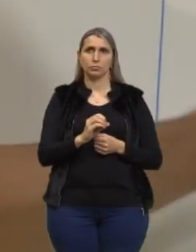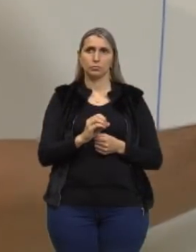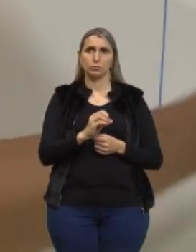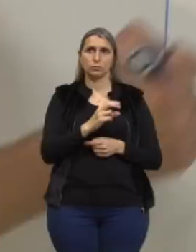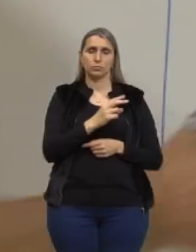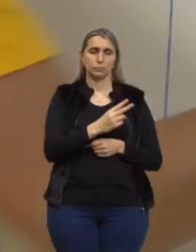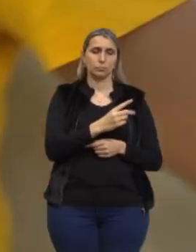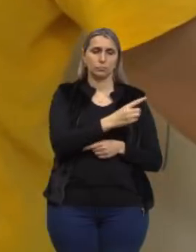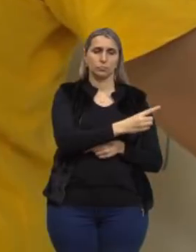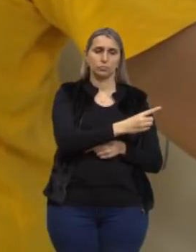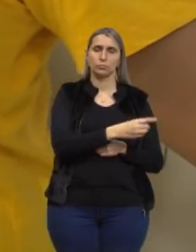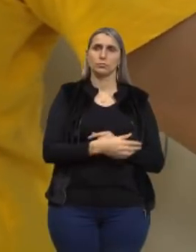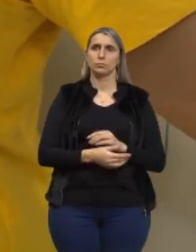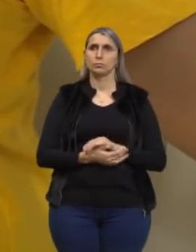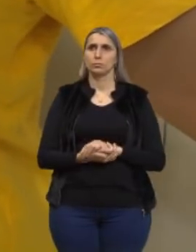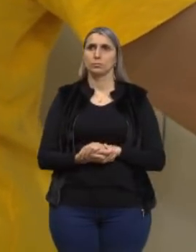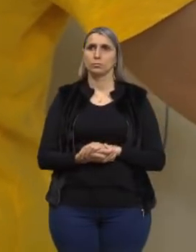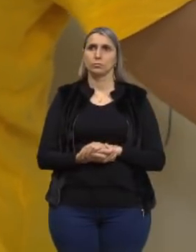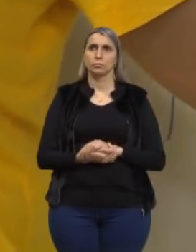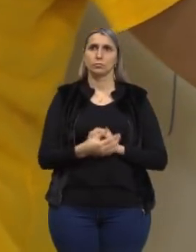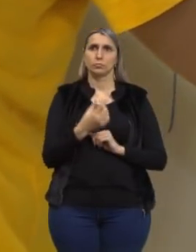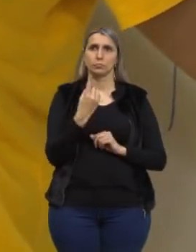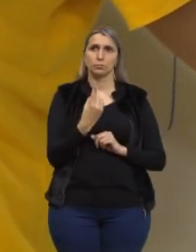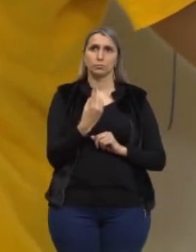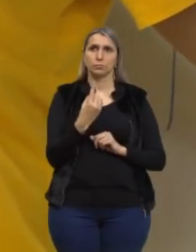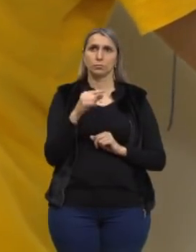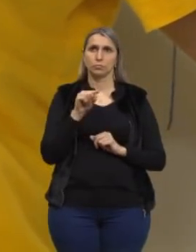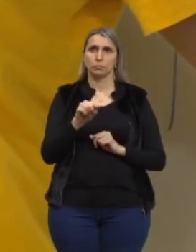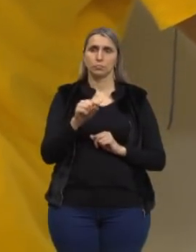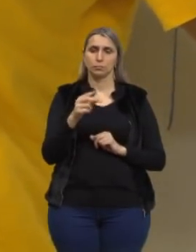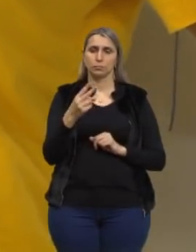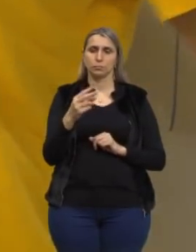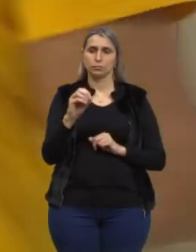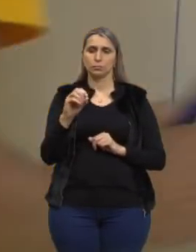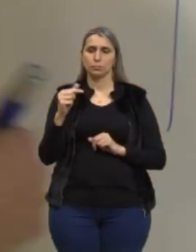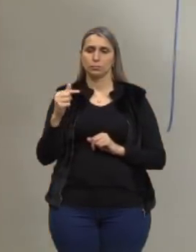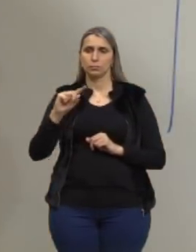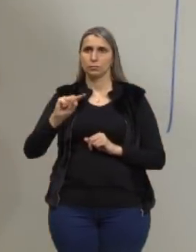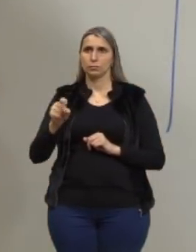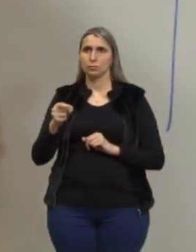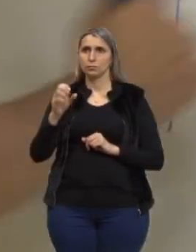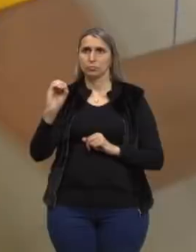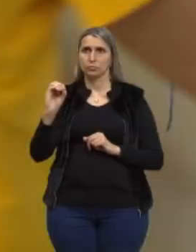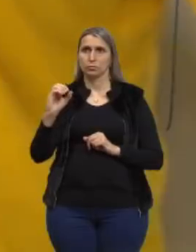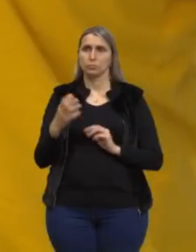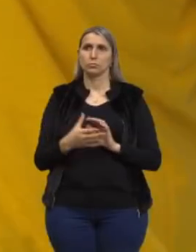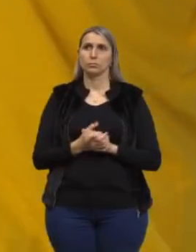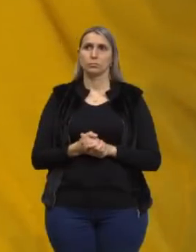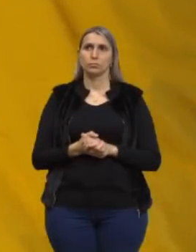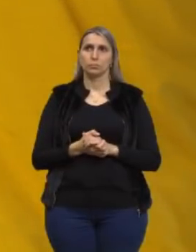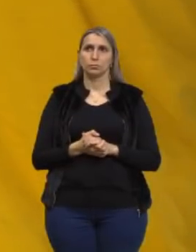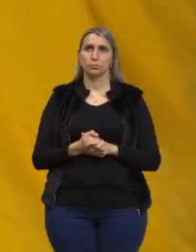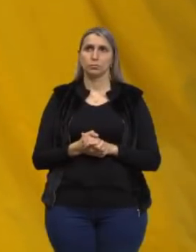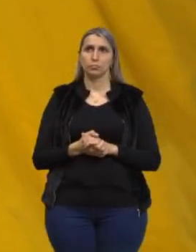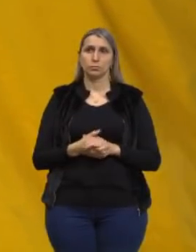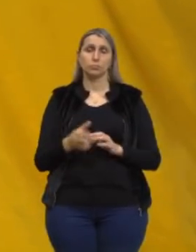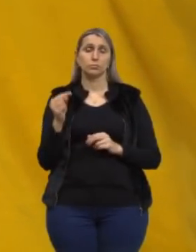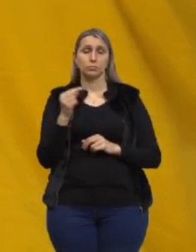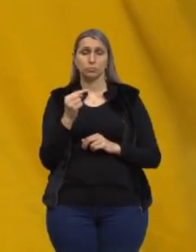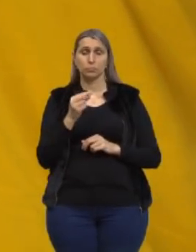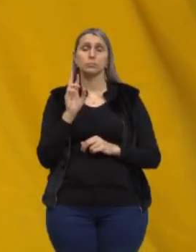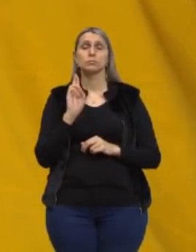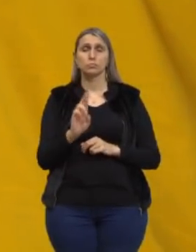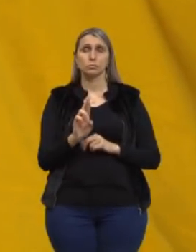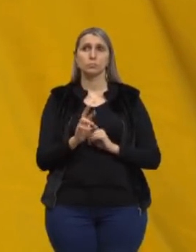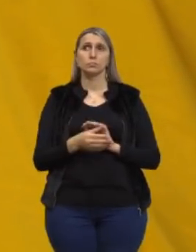121 mil duzentos e 7,0 esse